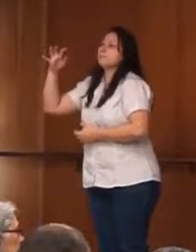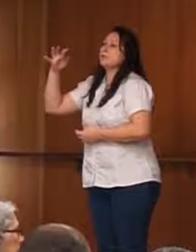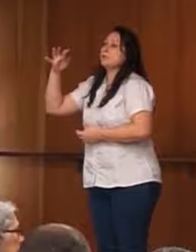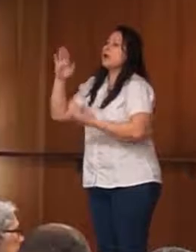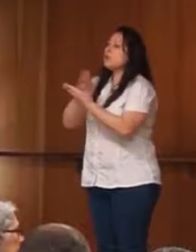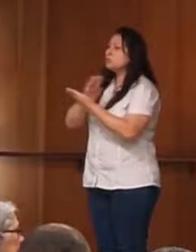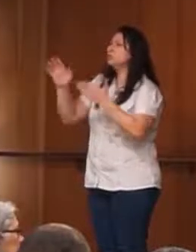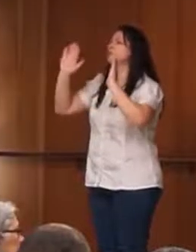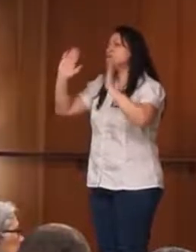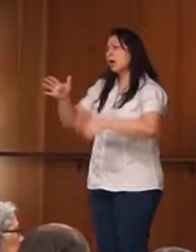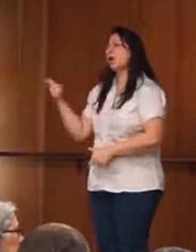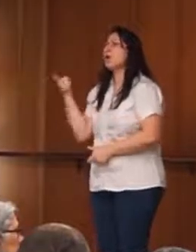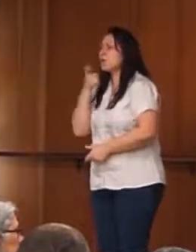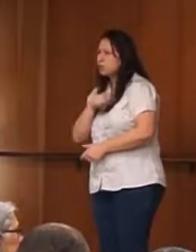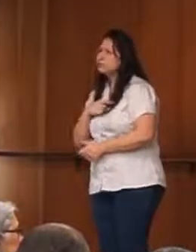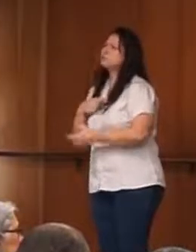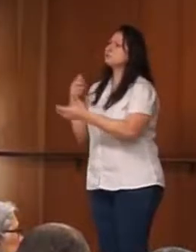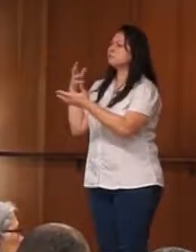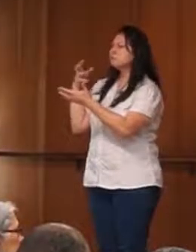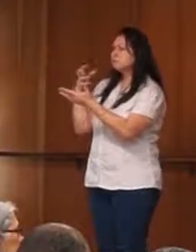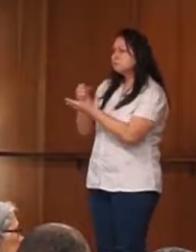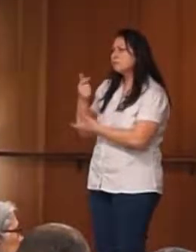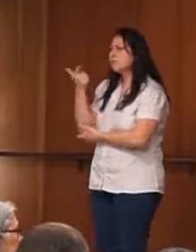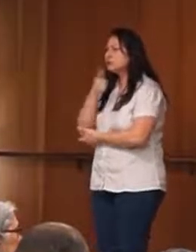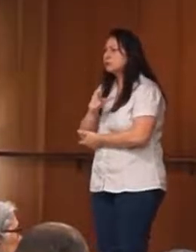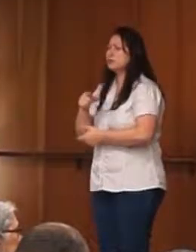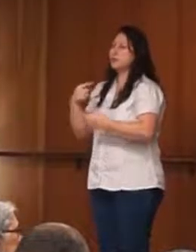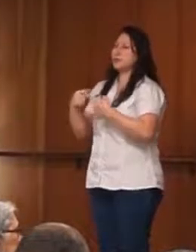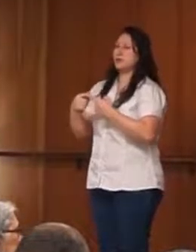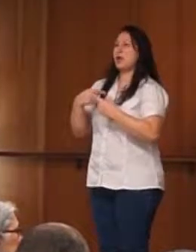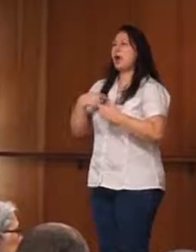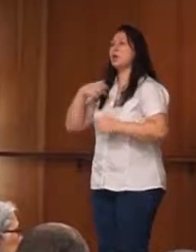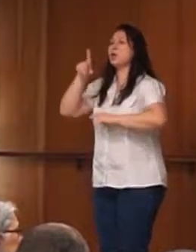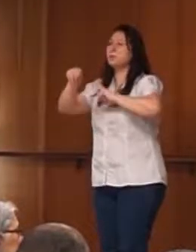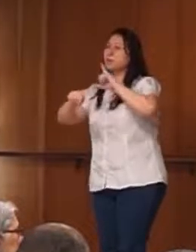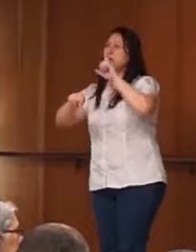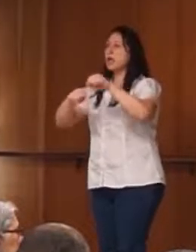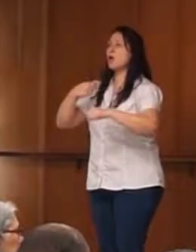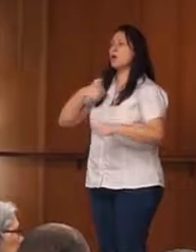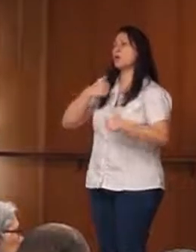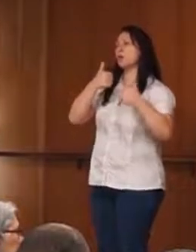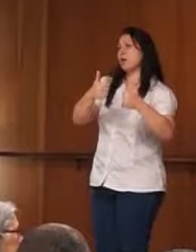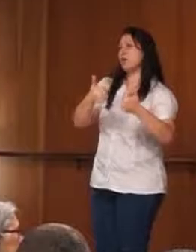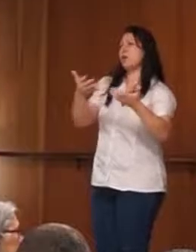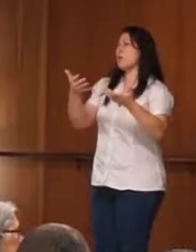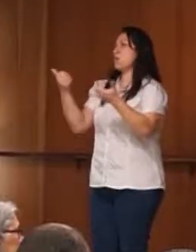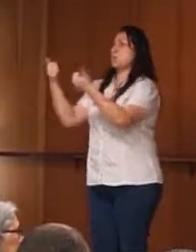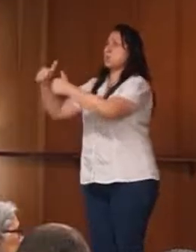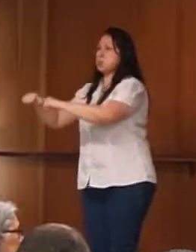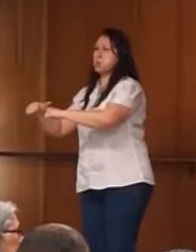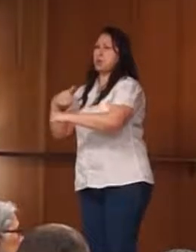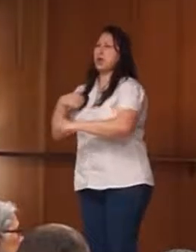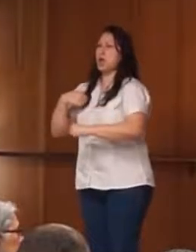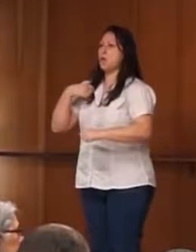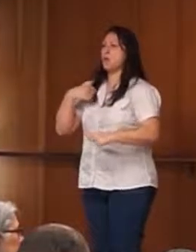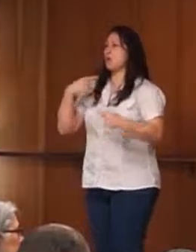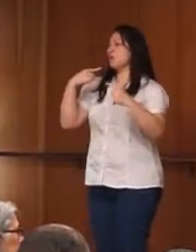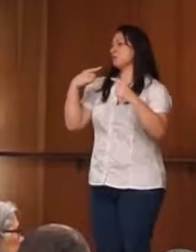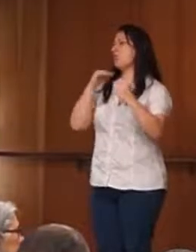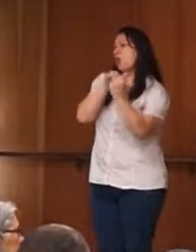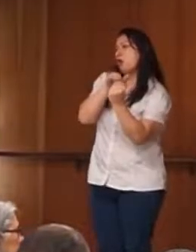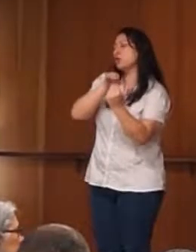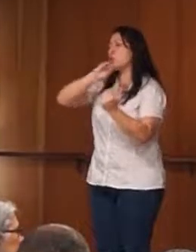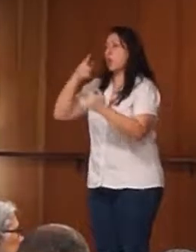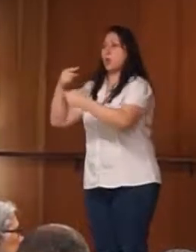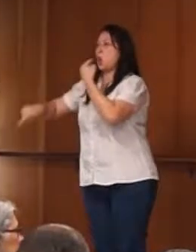Não é possível mais adotar um discurso opinativo do ser a favor ou ser contra. Esse momento já foi superado.